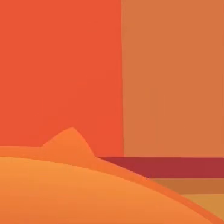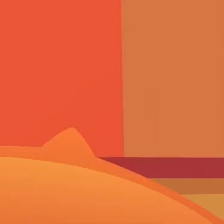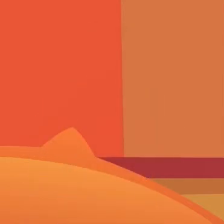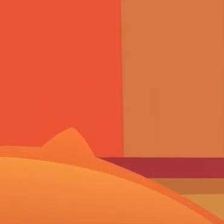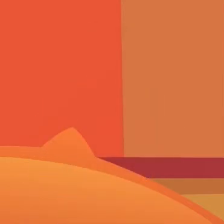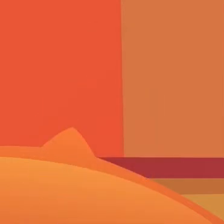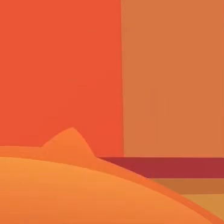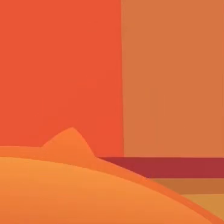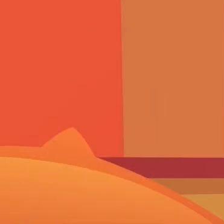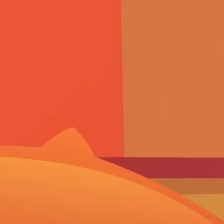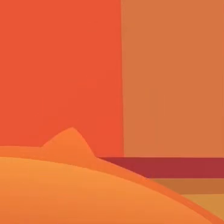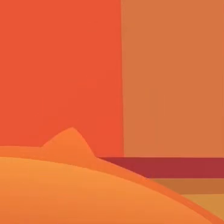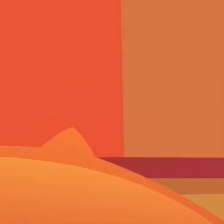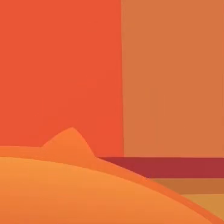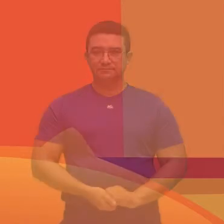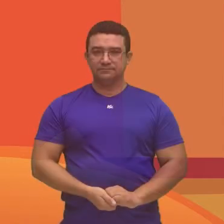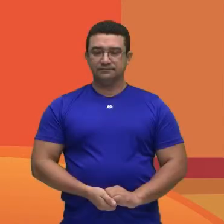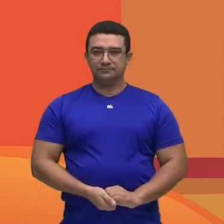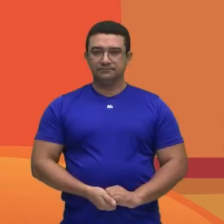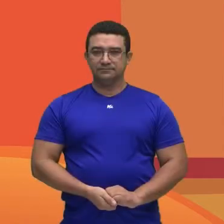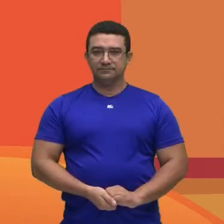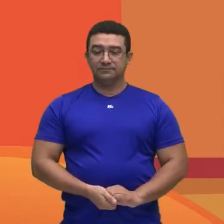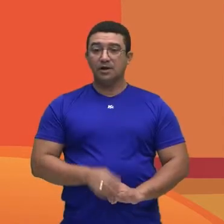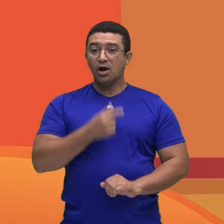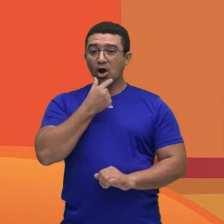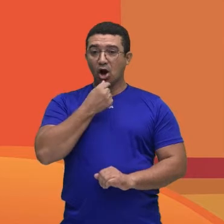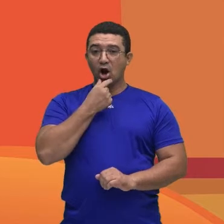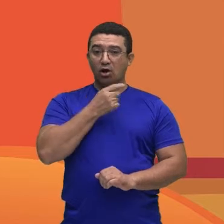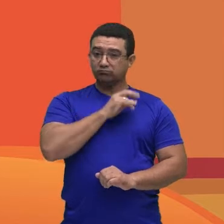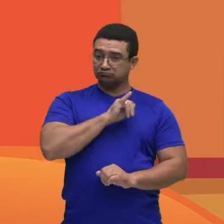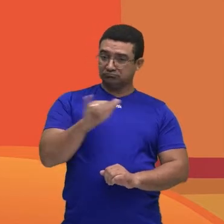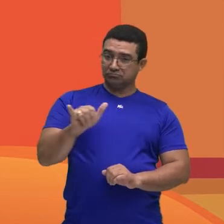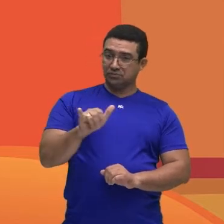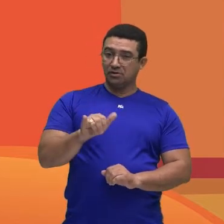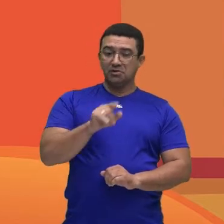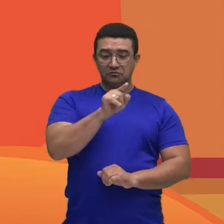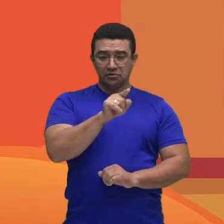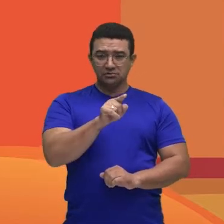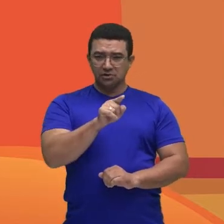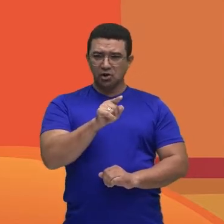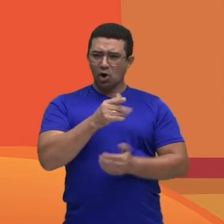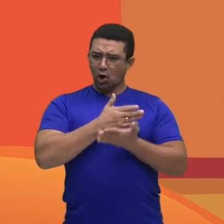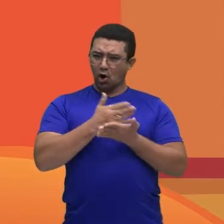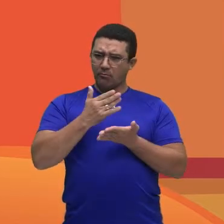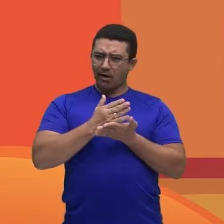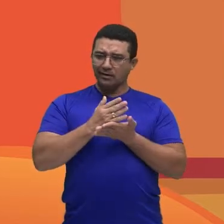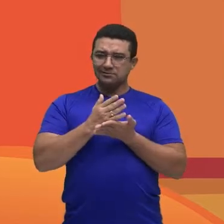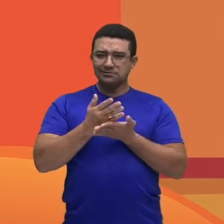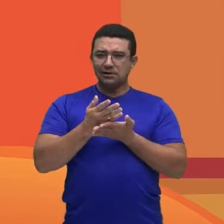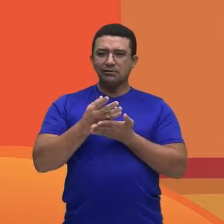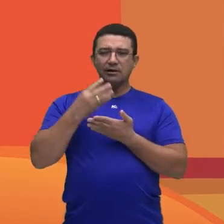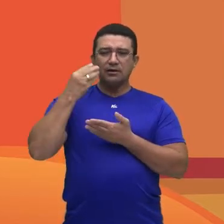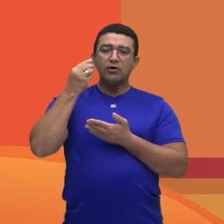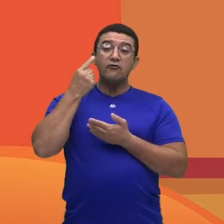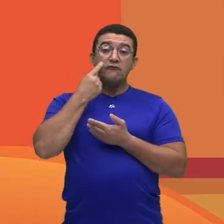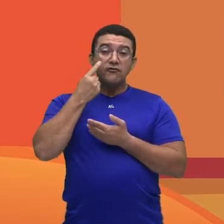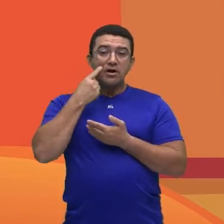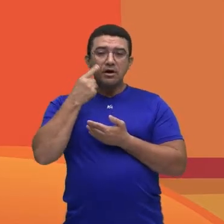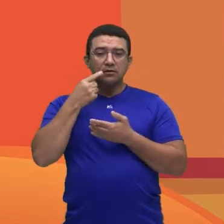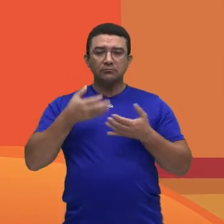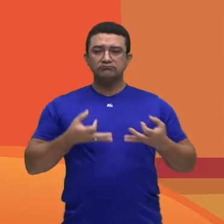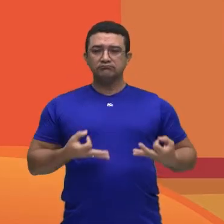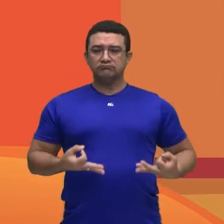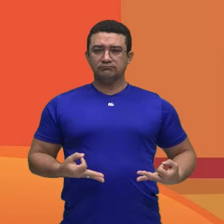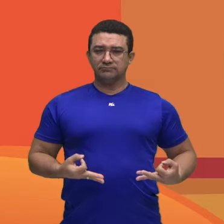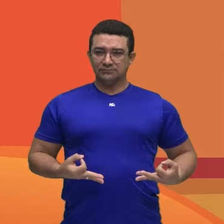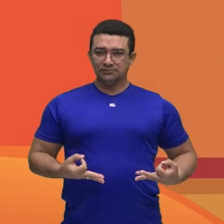your heart. E ele comenta, né? Uma vez que você experimenta a meditation, né? Que é a meditação, que é o que eles estão